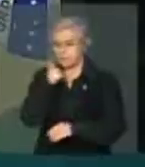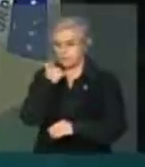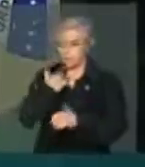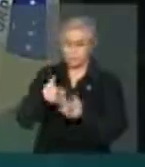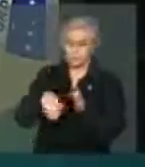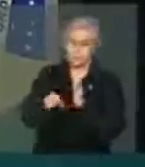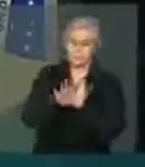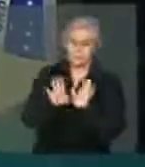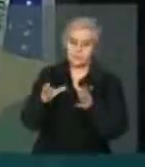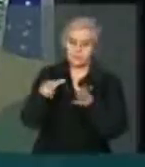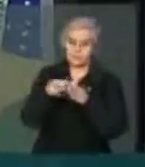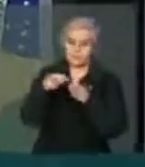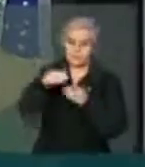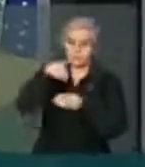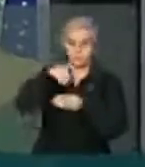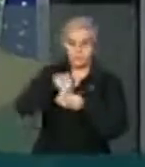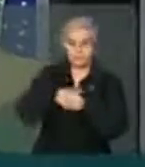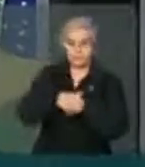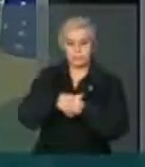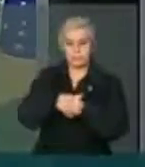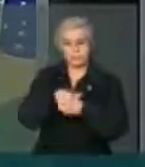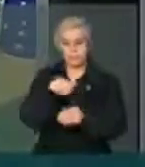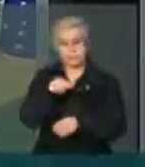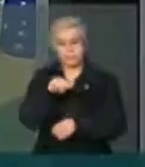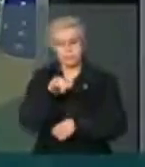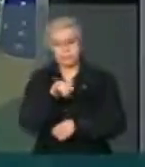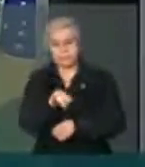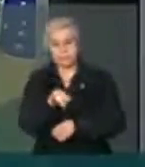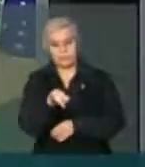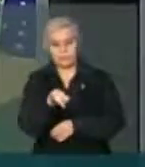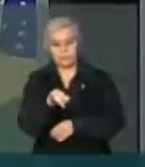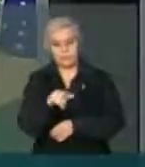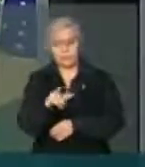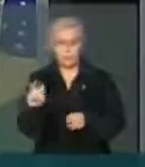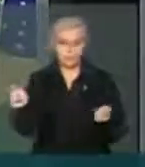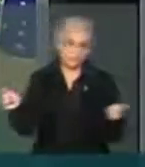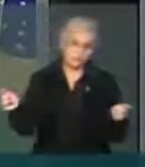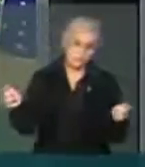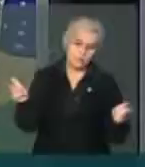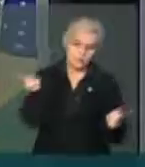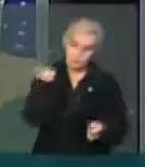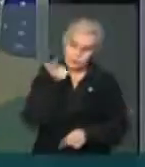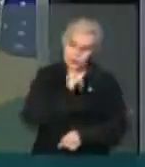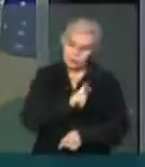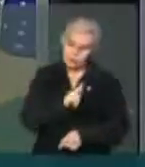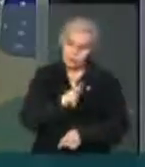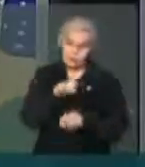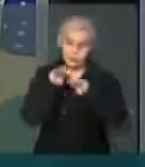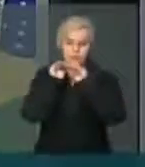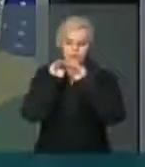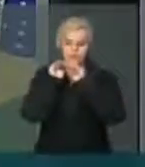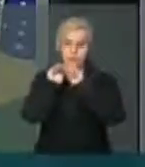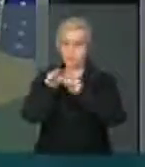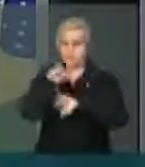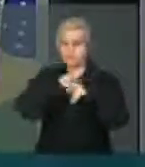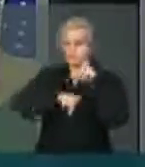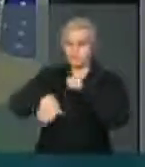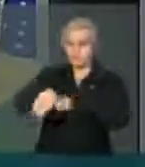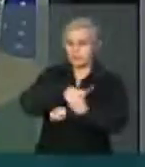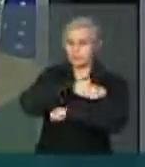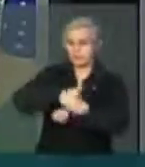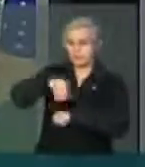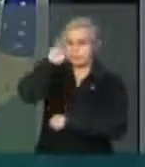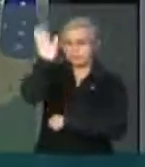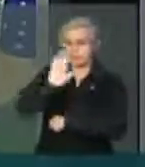pelo voto indireto se tivéssemos a capacidade de conscientizar as ruas brasileiras